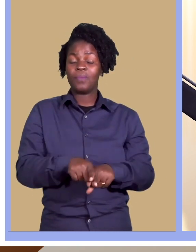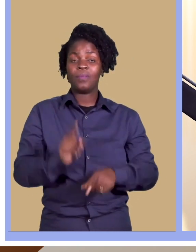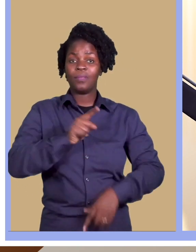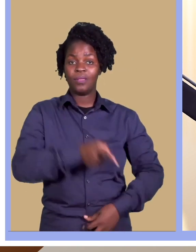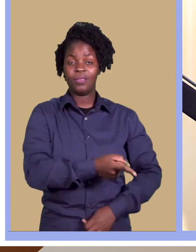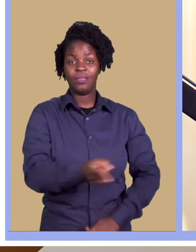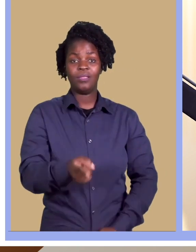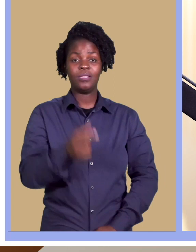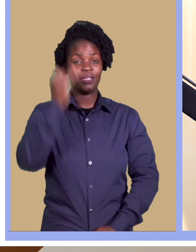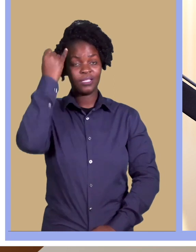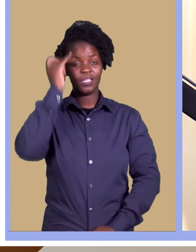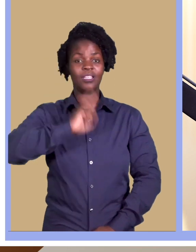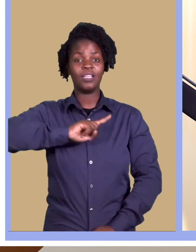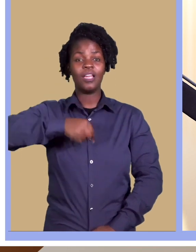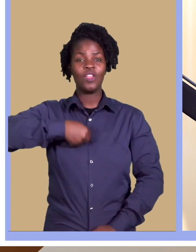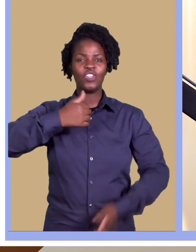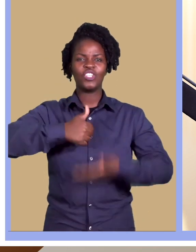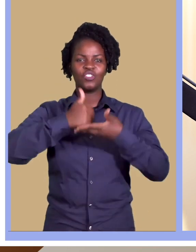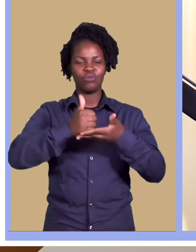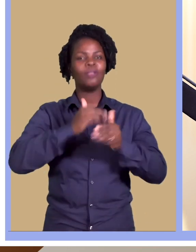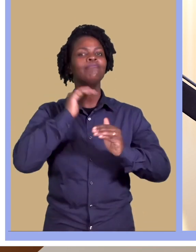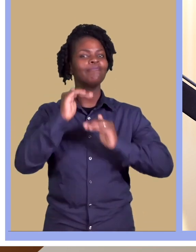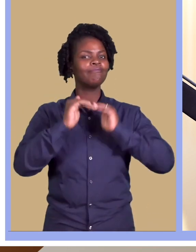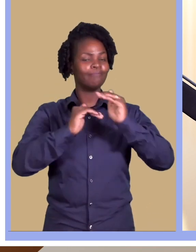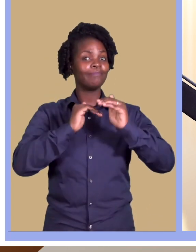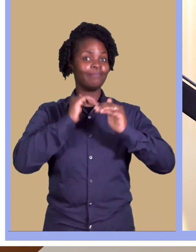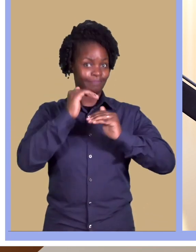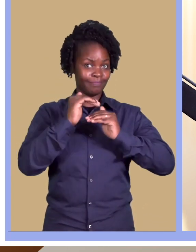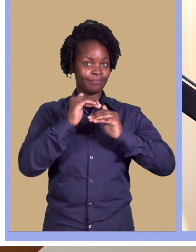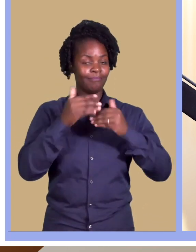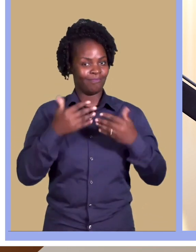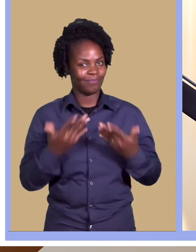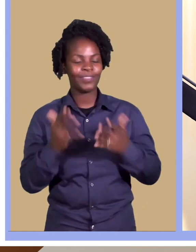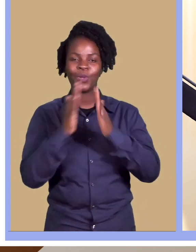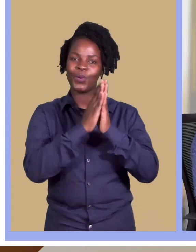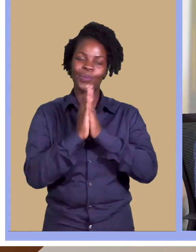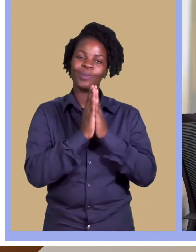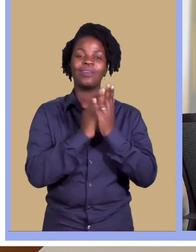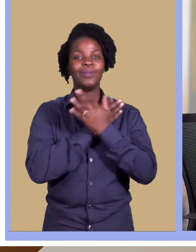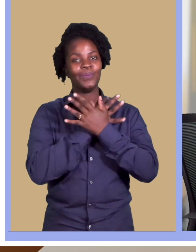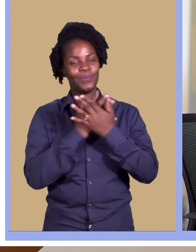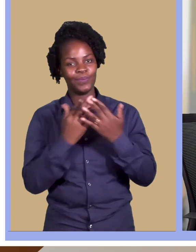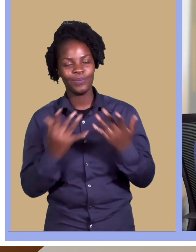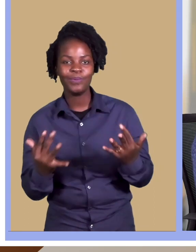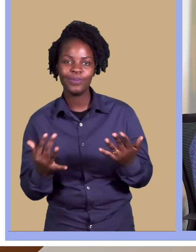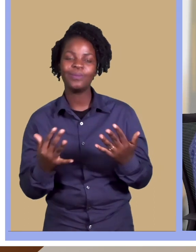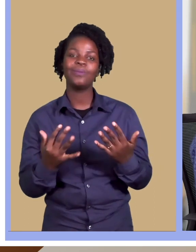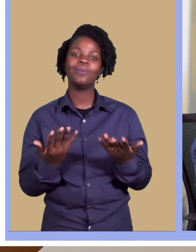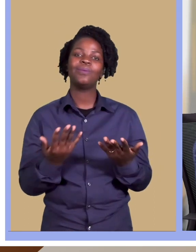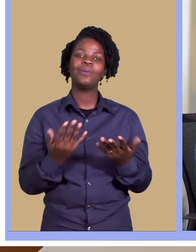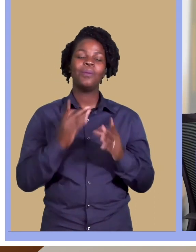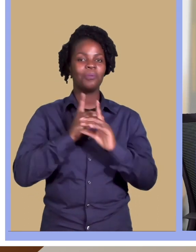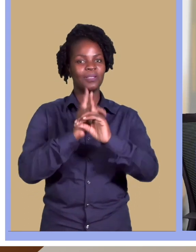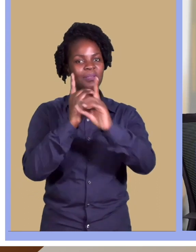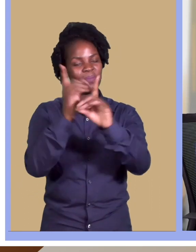Então, agradecemos bastante e agradecemos por estarmos aqui. Muito obrigado. Muito obrigado,